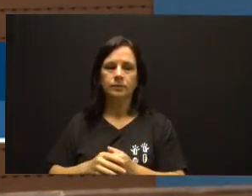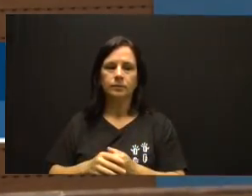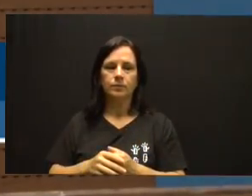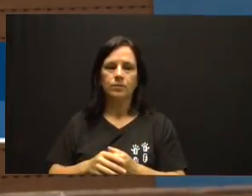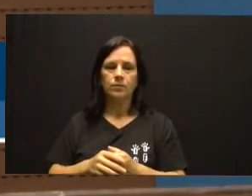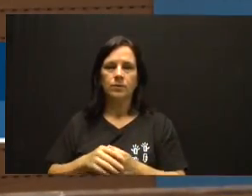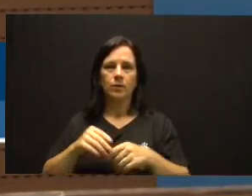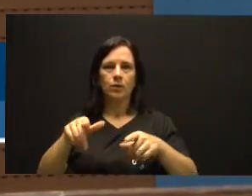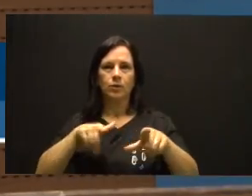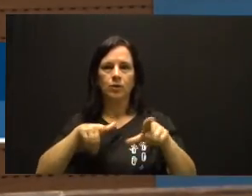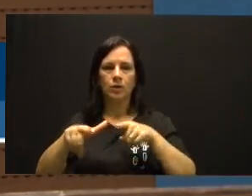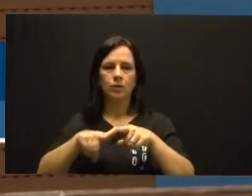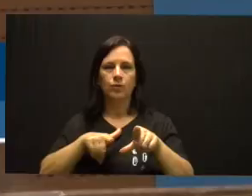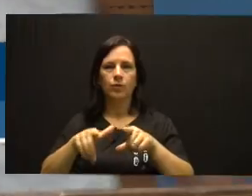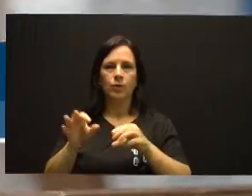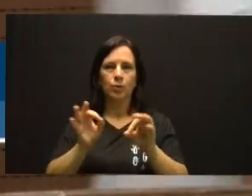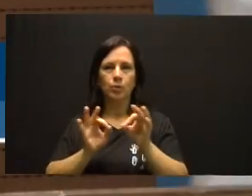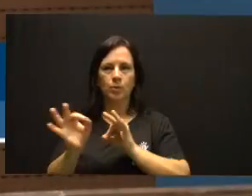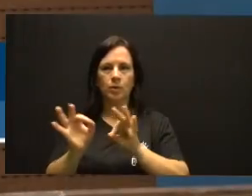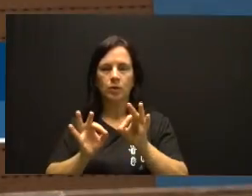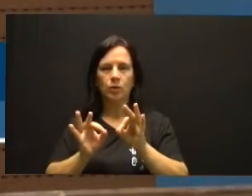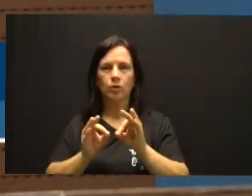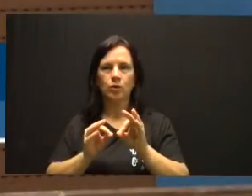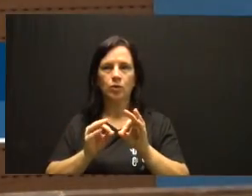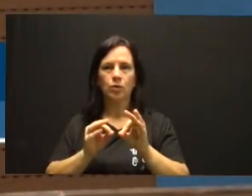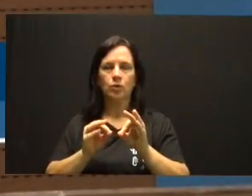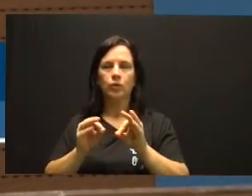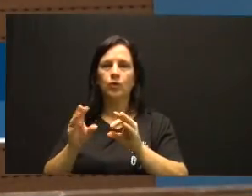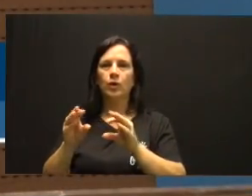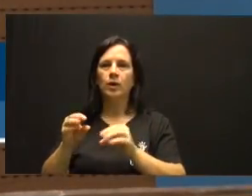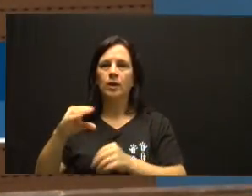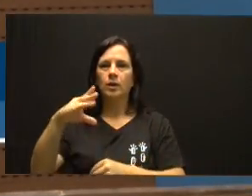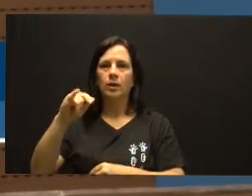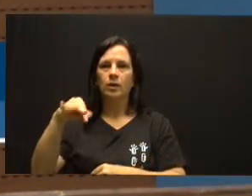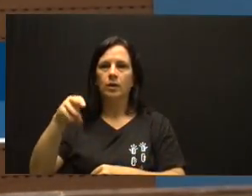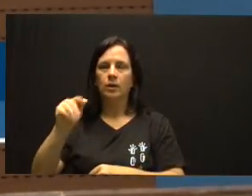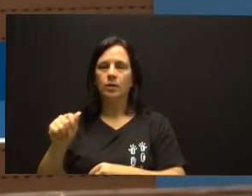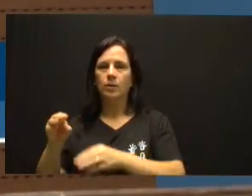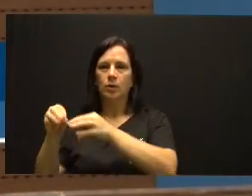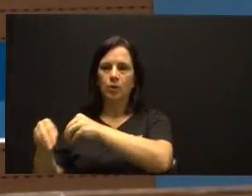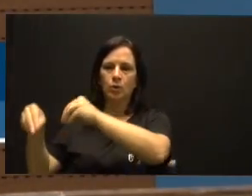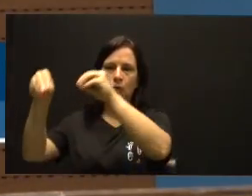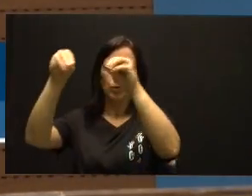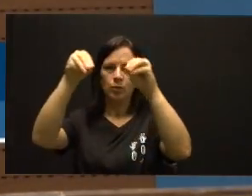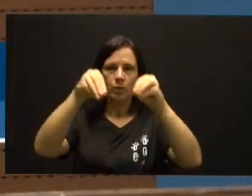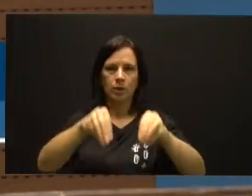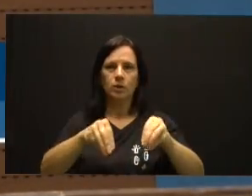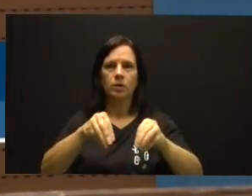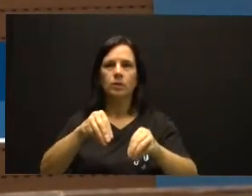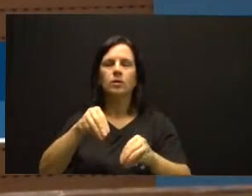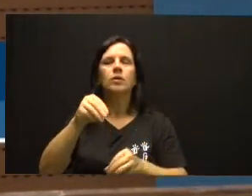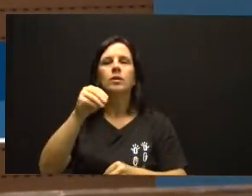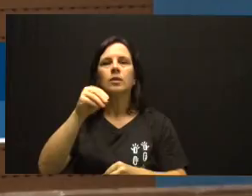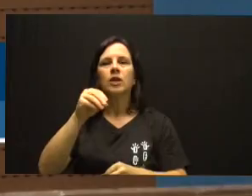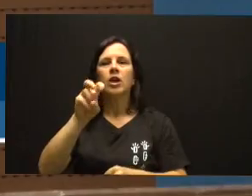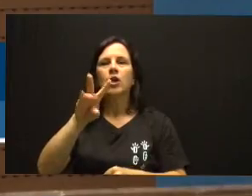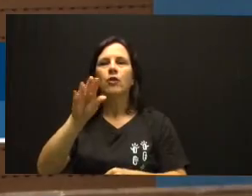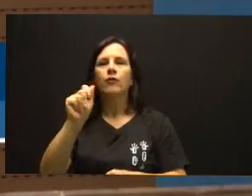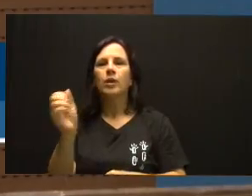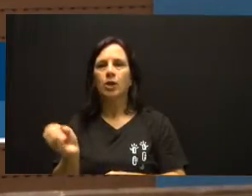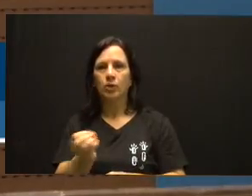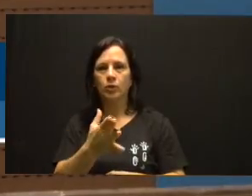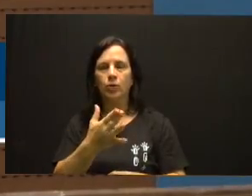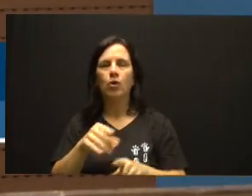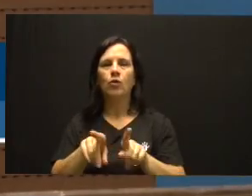referido serviço foi remanejado para o UBS do bairro da Vila Nova, comprometendo o atendimento das mulheres que frequentam o CAISME, bem